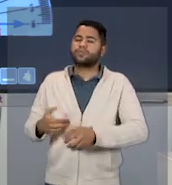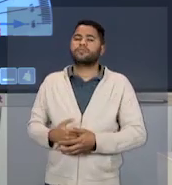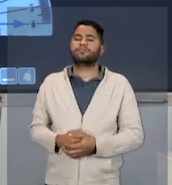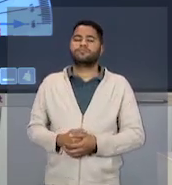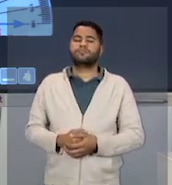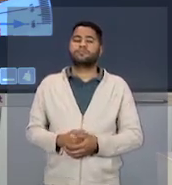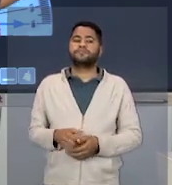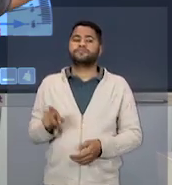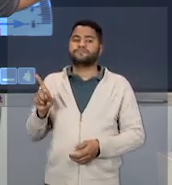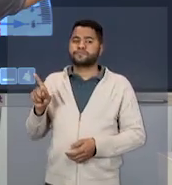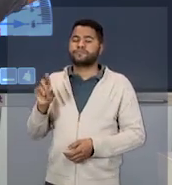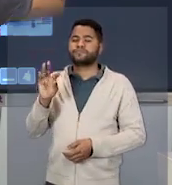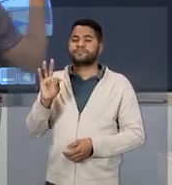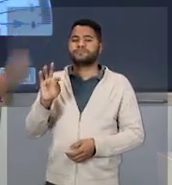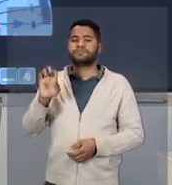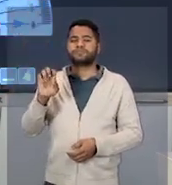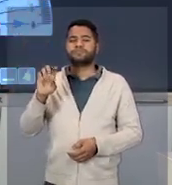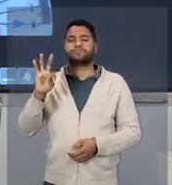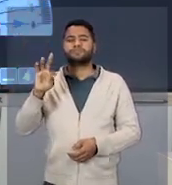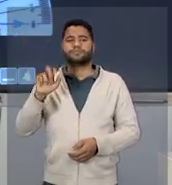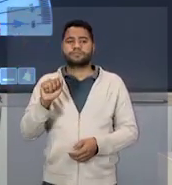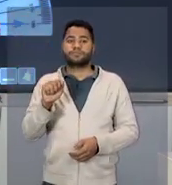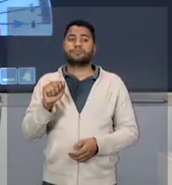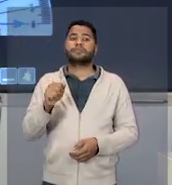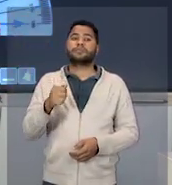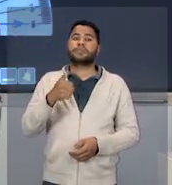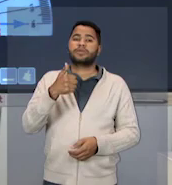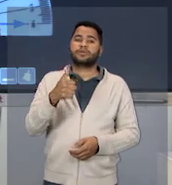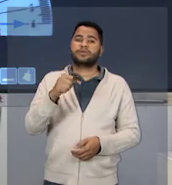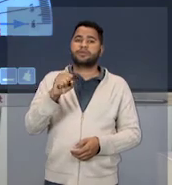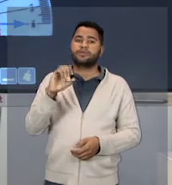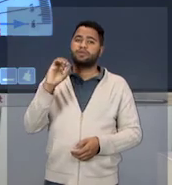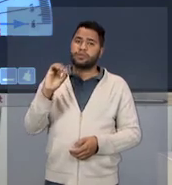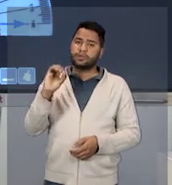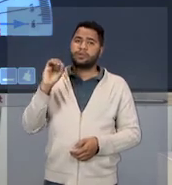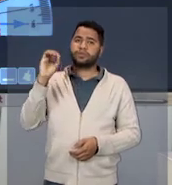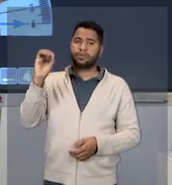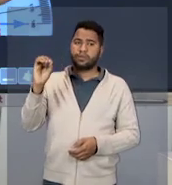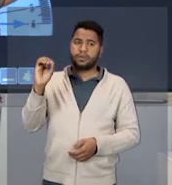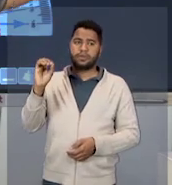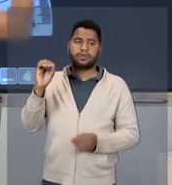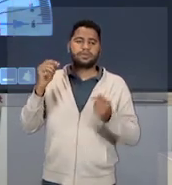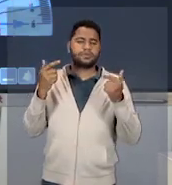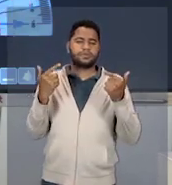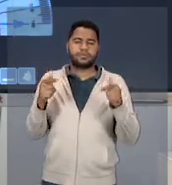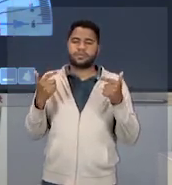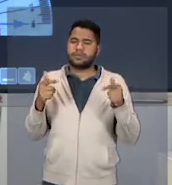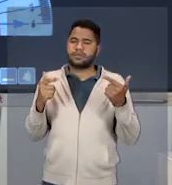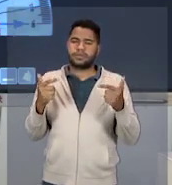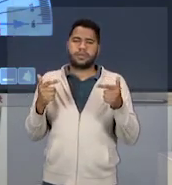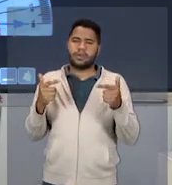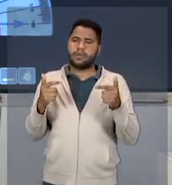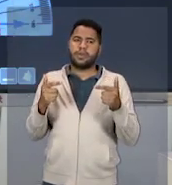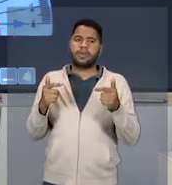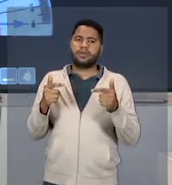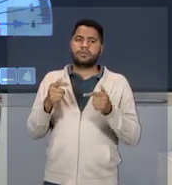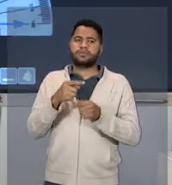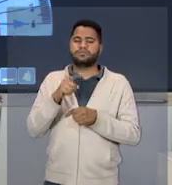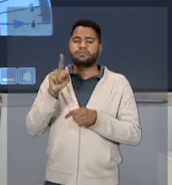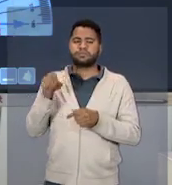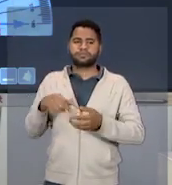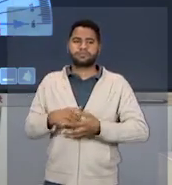o ângulo θ mede 180 graus, letra grega não tem acento, tá ok? É só a letra